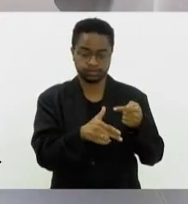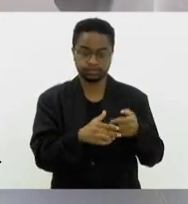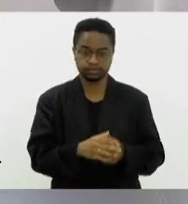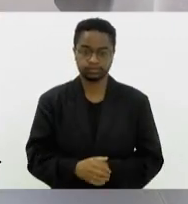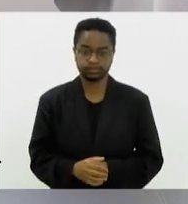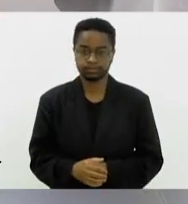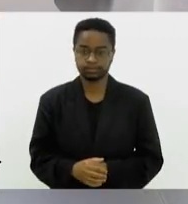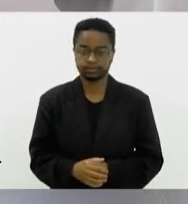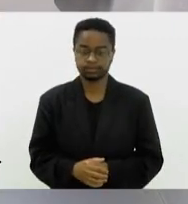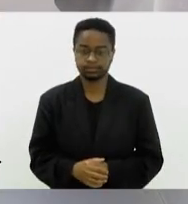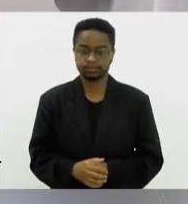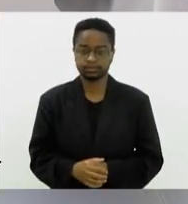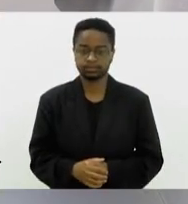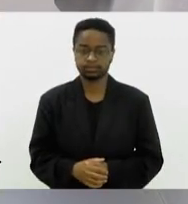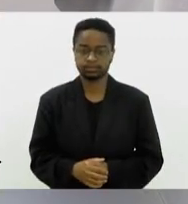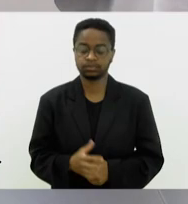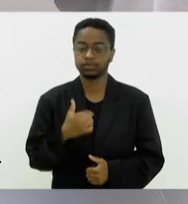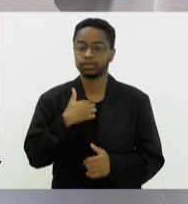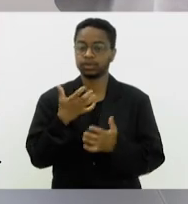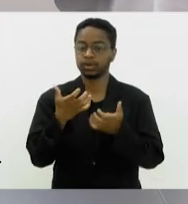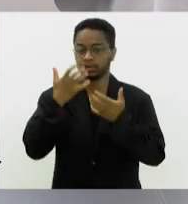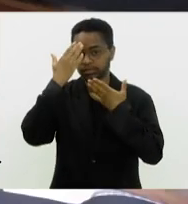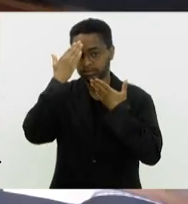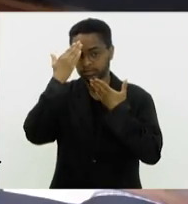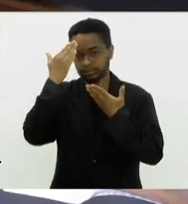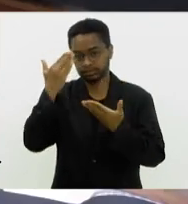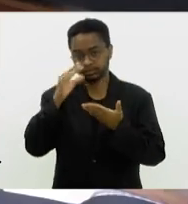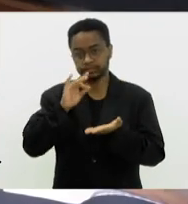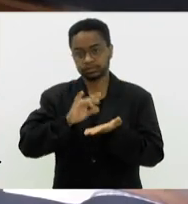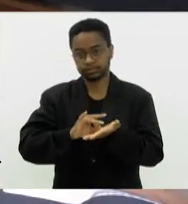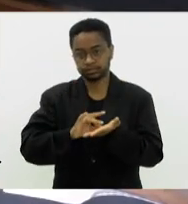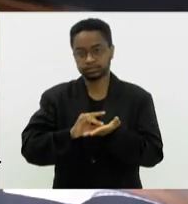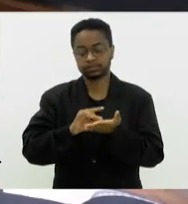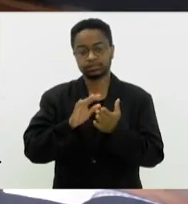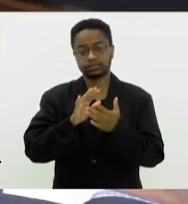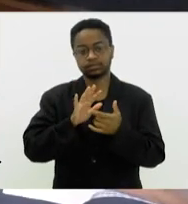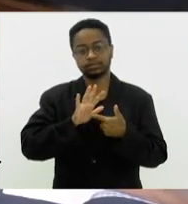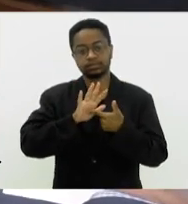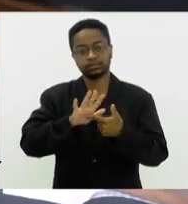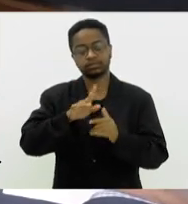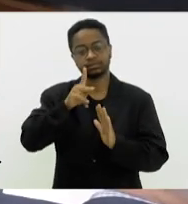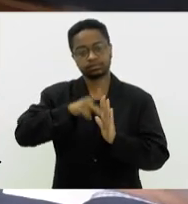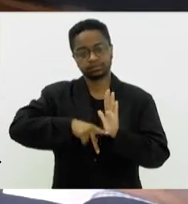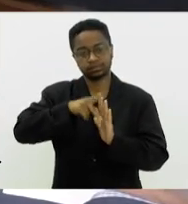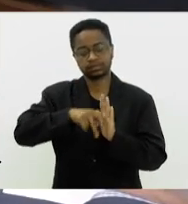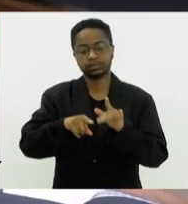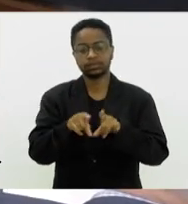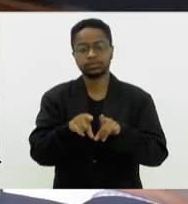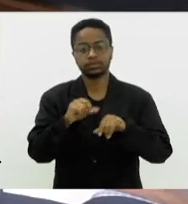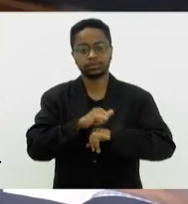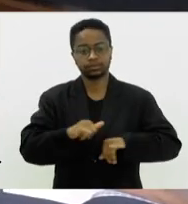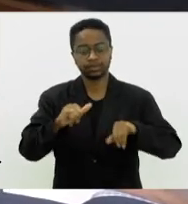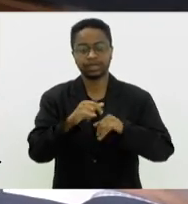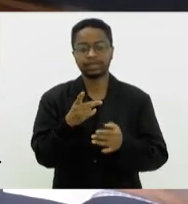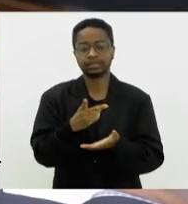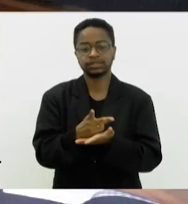Desculpa, deputado Fred Pacheco, para discutir. Só para agradecer, de fato, a apresentação desse projeto e dizer que cada vez mais